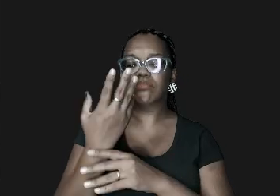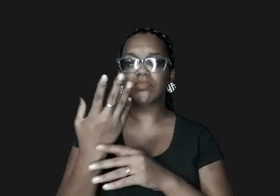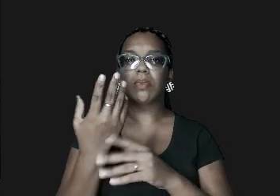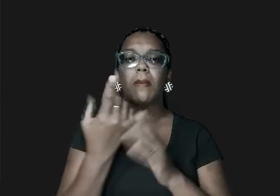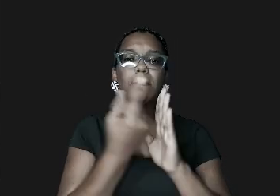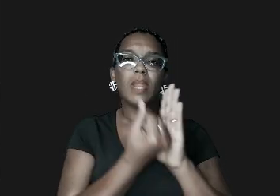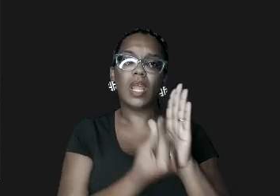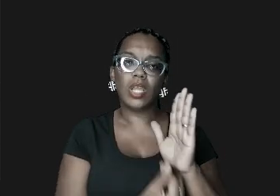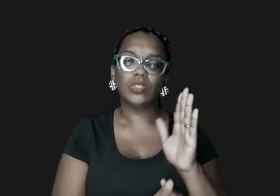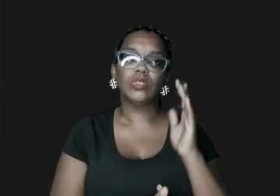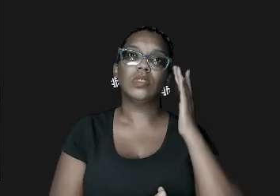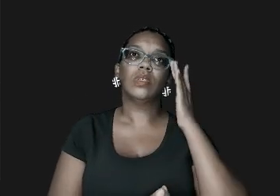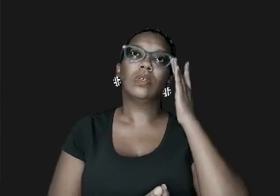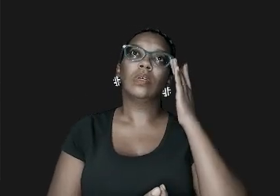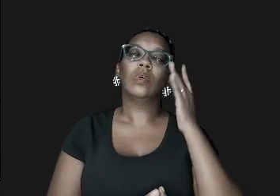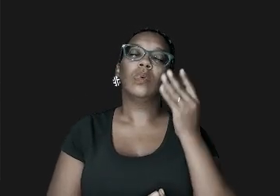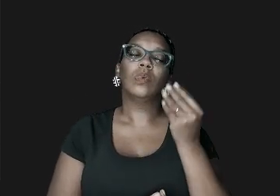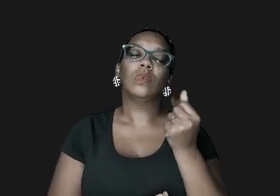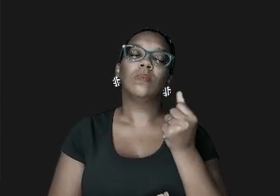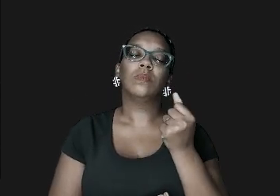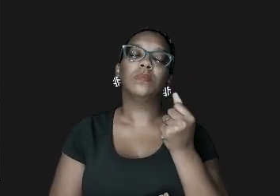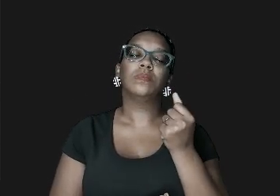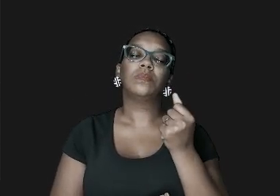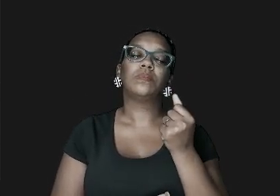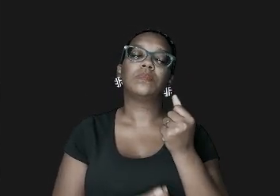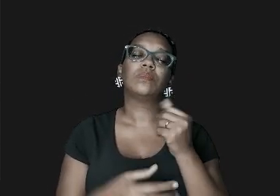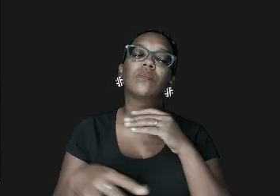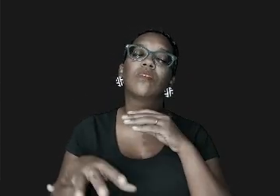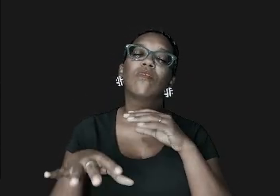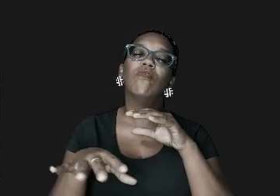formação de preço regular formação de preço